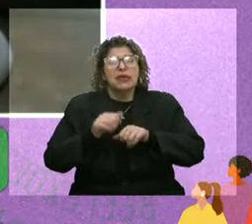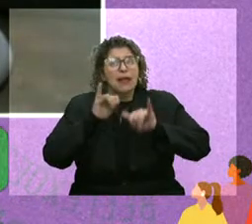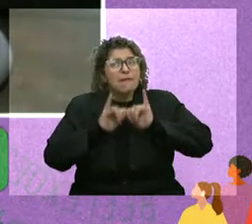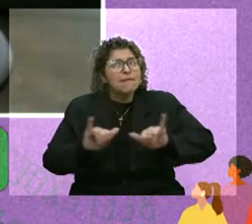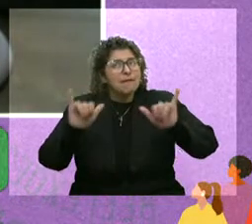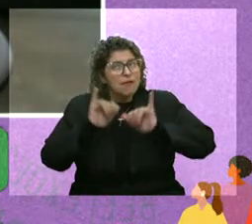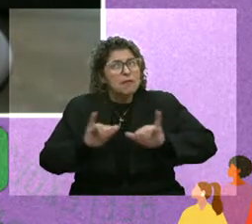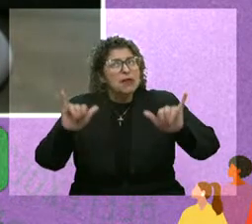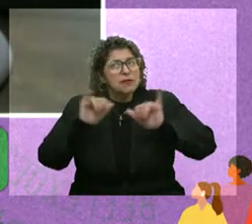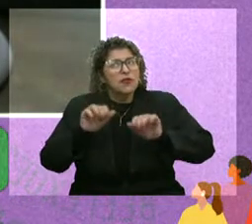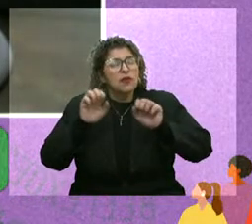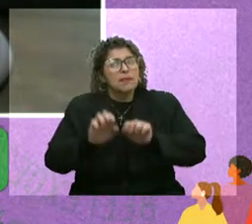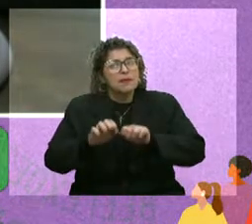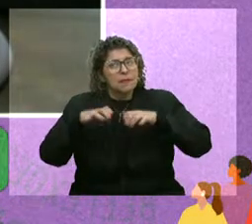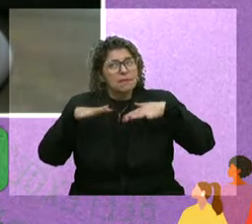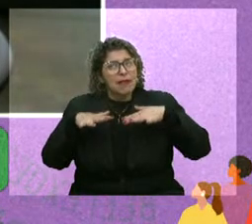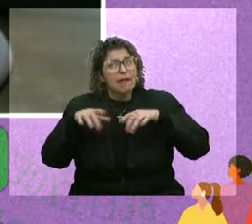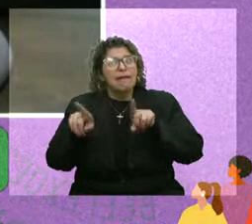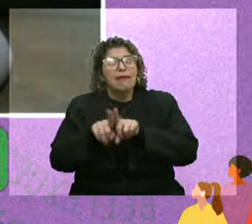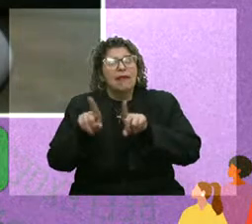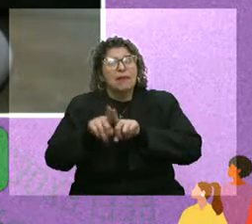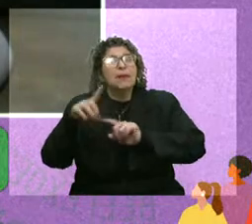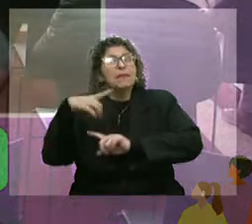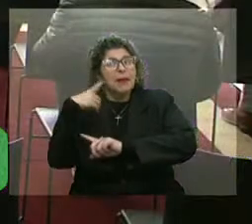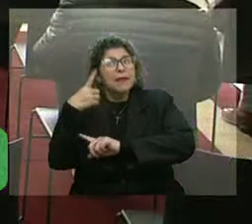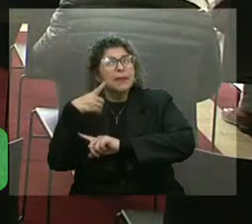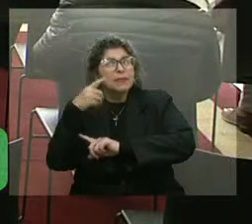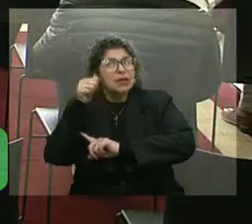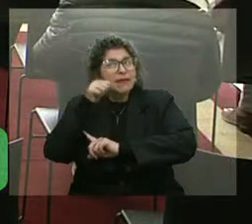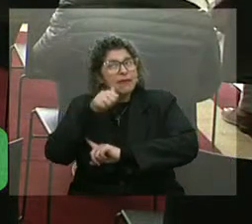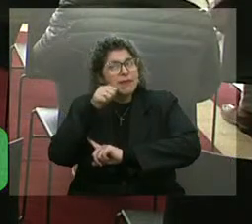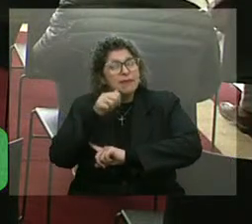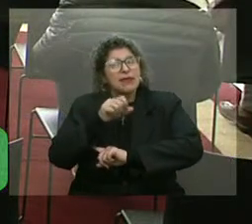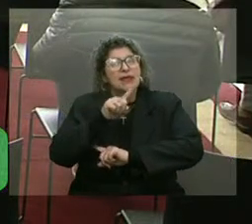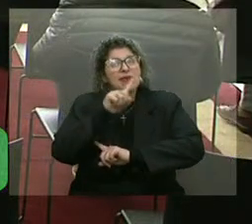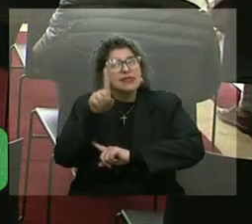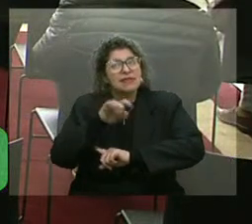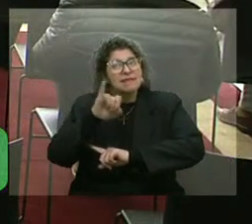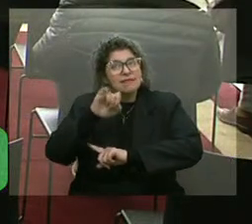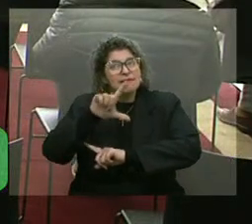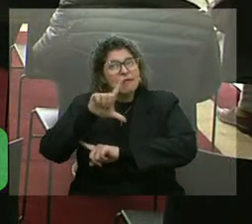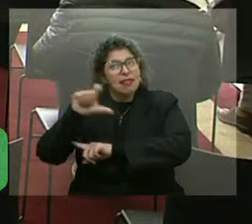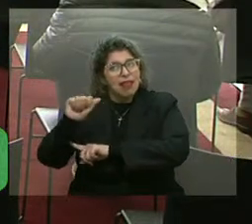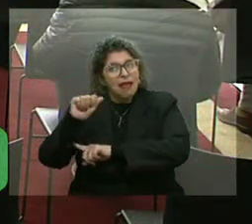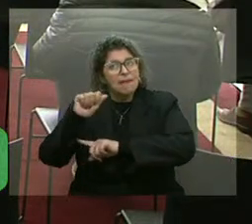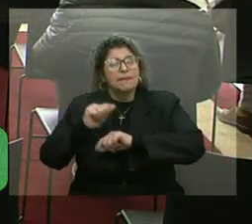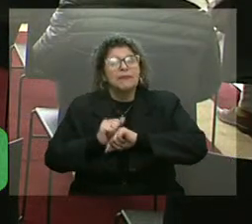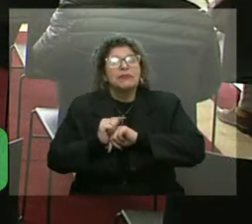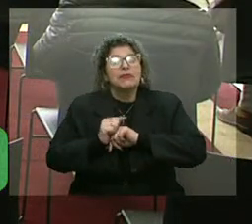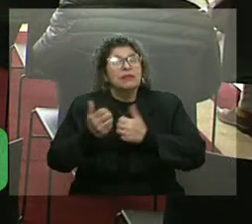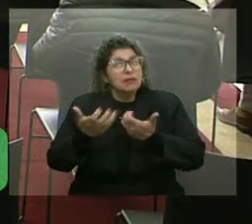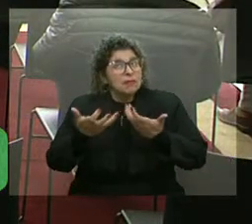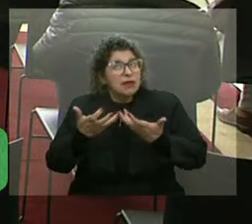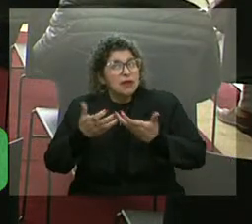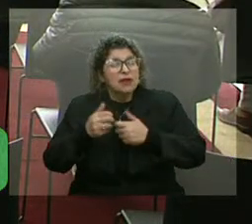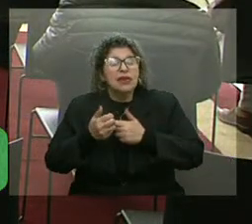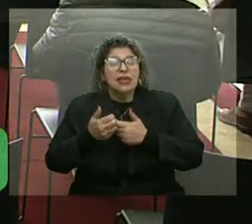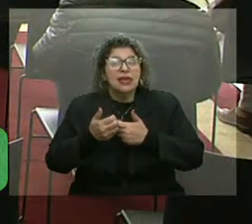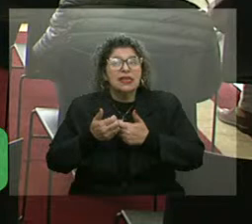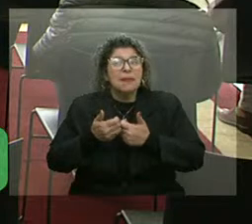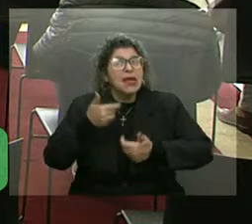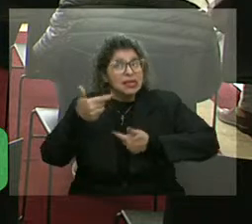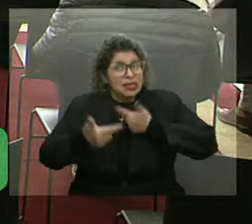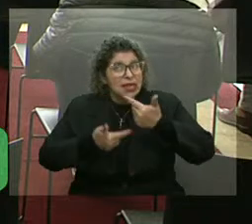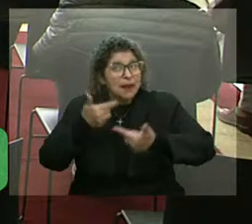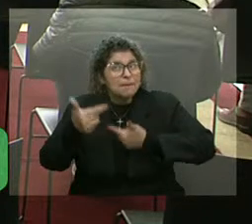para a Assembleia Legislativa, lá para deputados de lá, se for de interesse, e nós gostaríamos de receber esse trabalho.